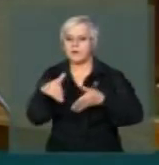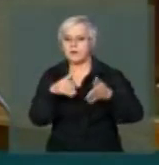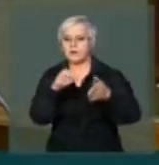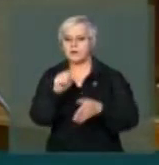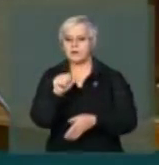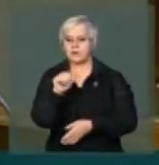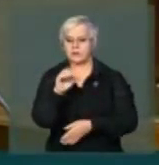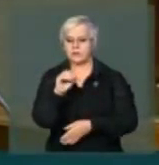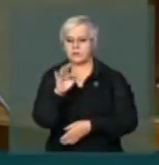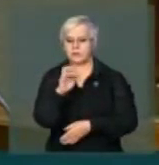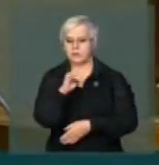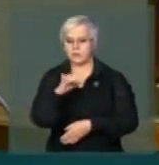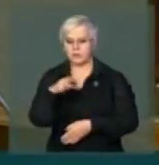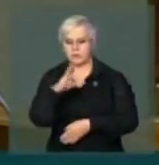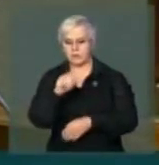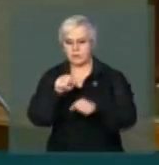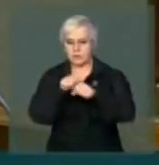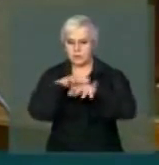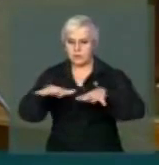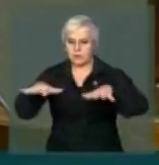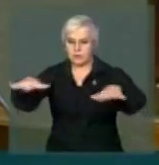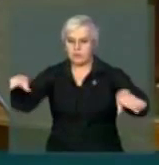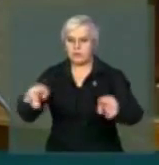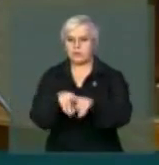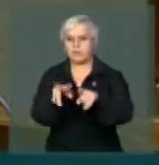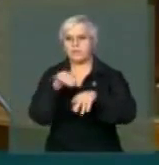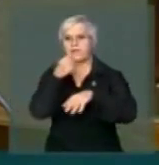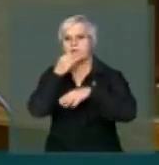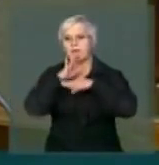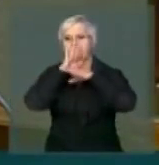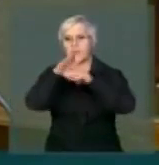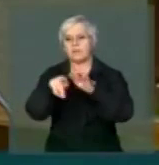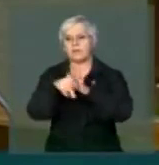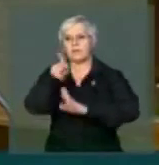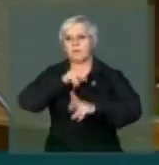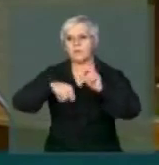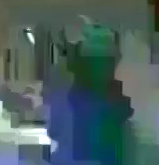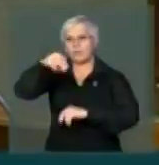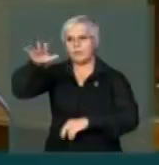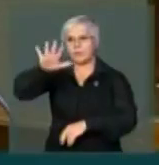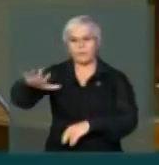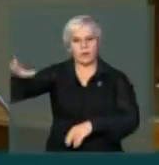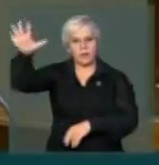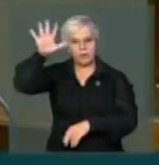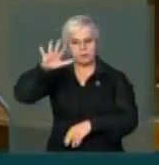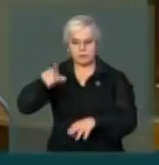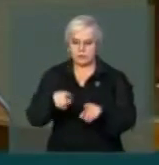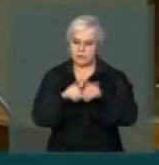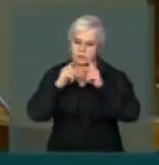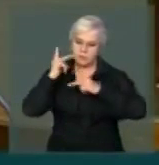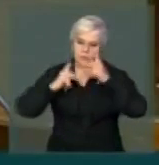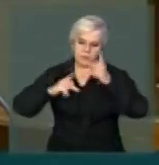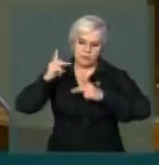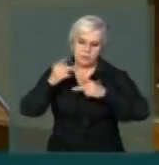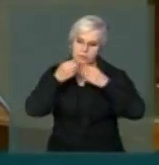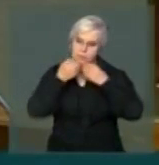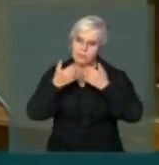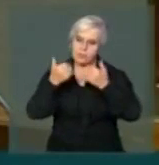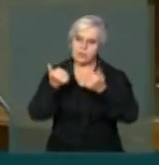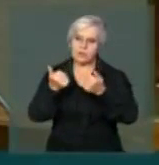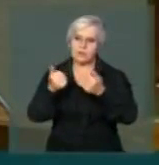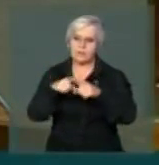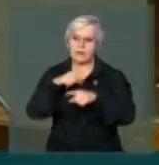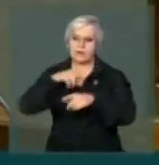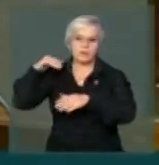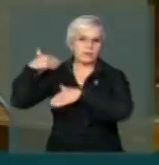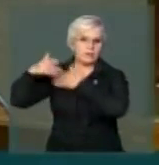Francisco, que trará muitos benefícios para a população nordestina histórica e politicamente vítima